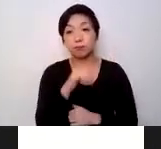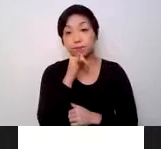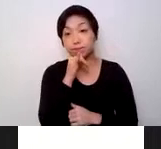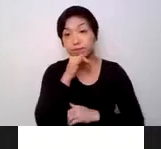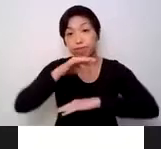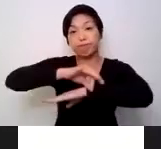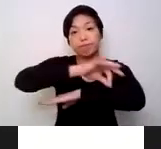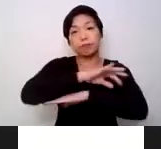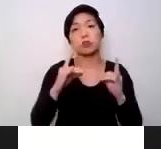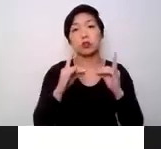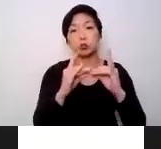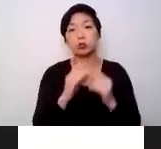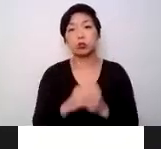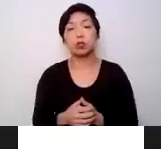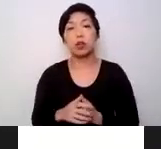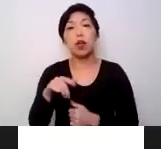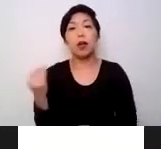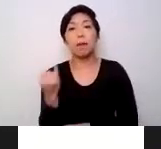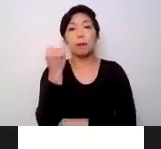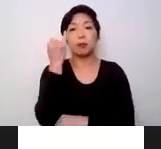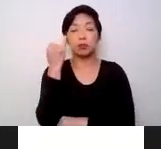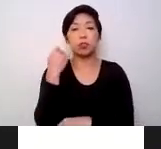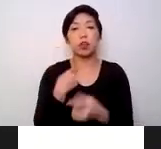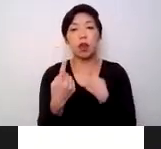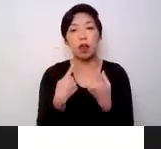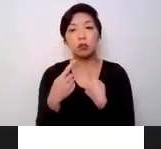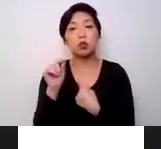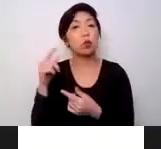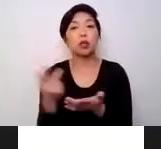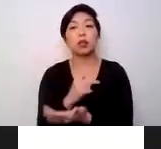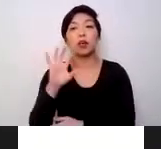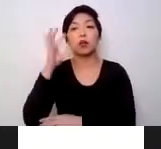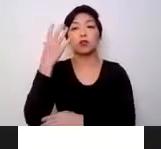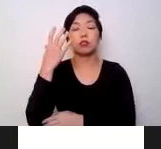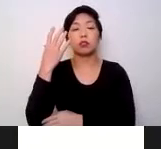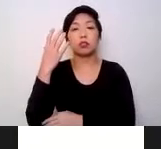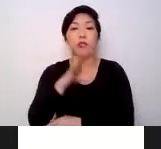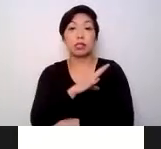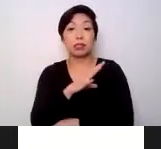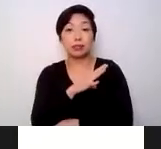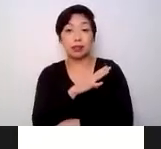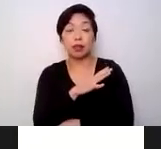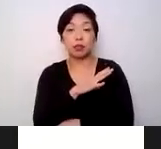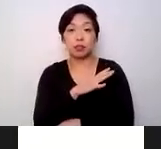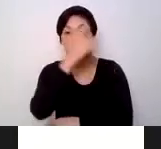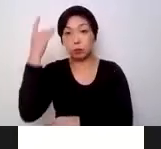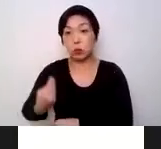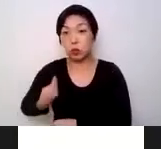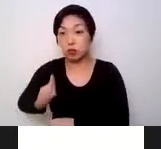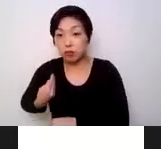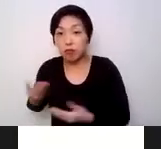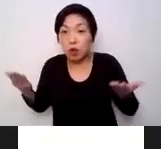tumular é possível relacionar eles com o que estava acontecendo na cidade dos ríos e por isso que a gente quis trazer essa apresentação